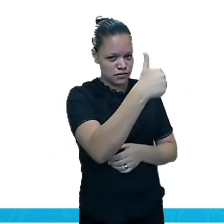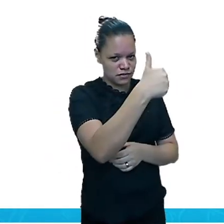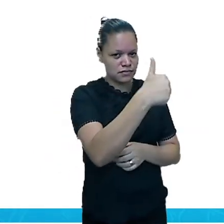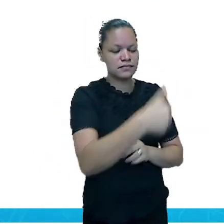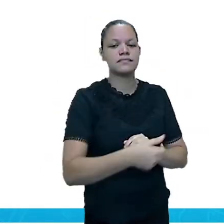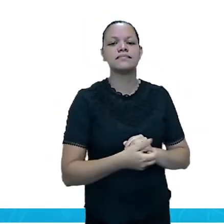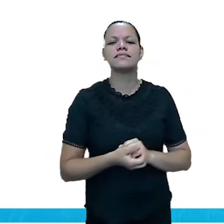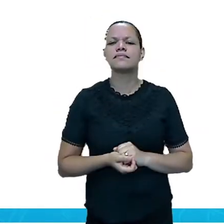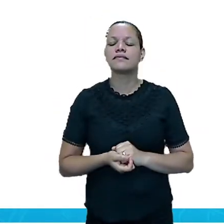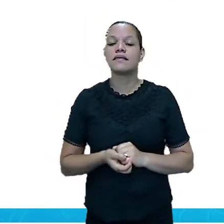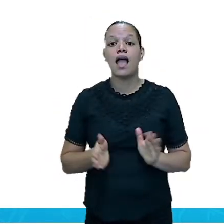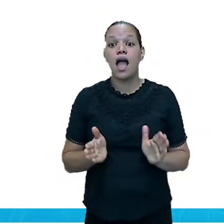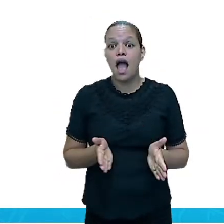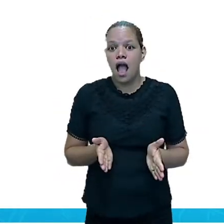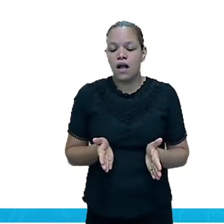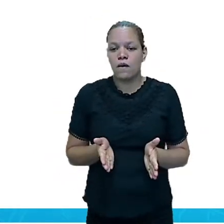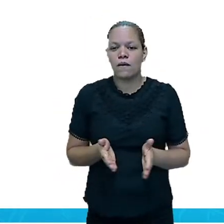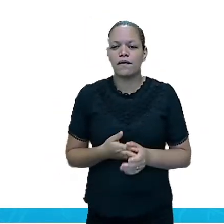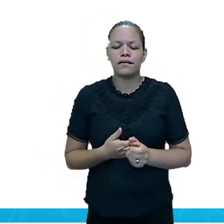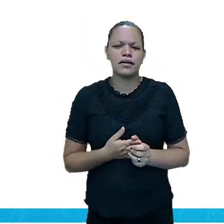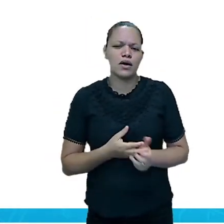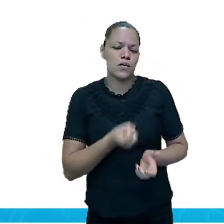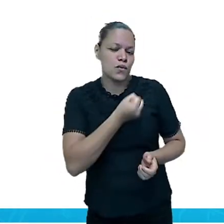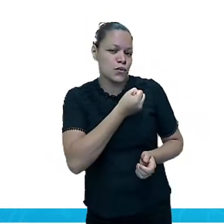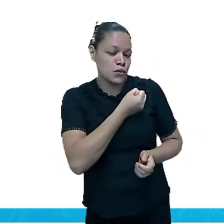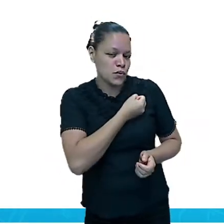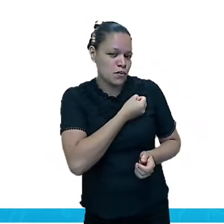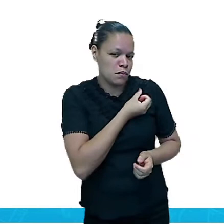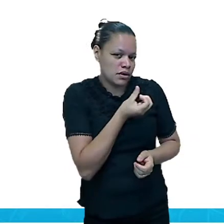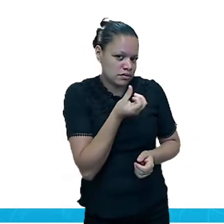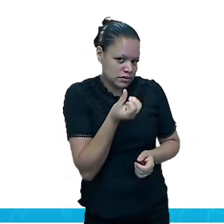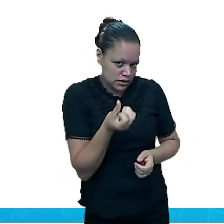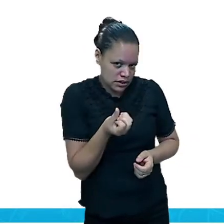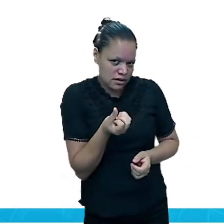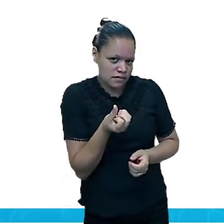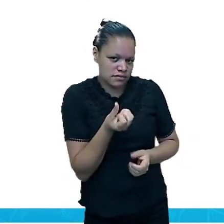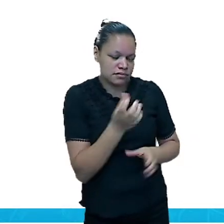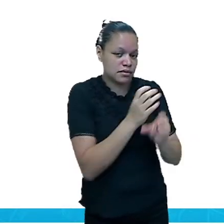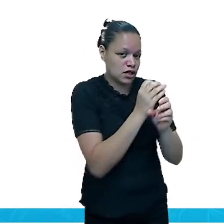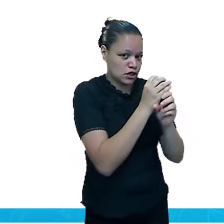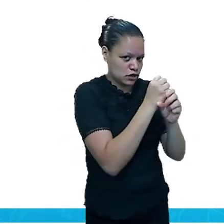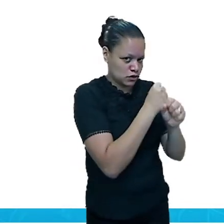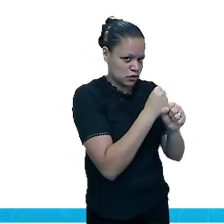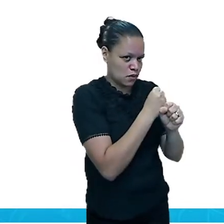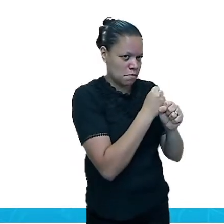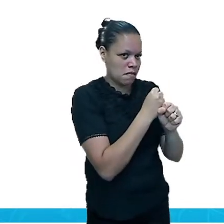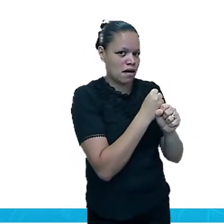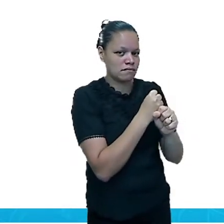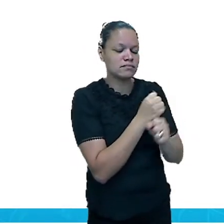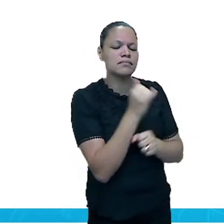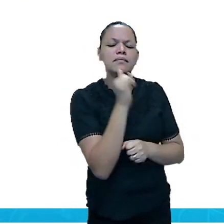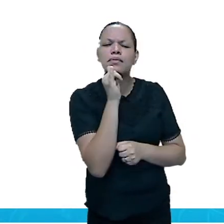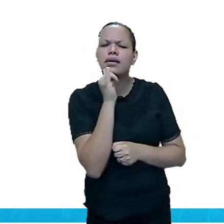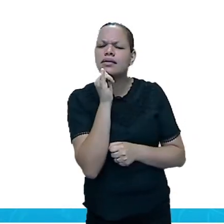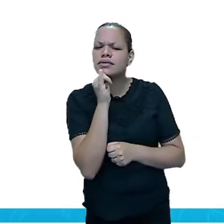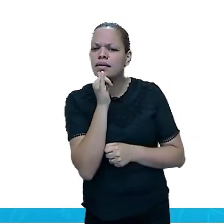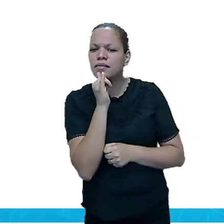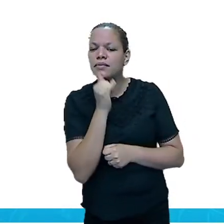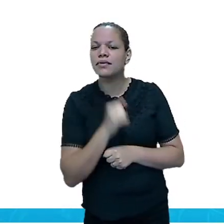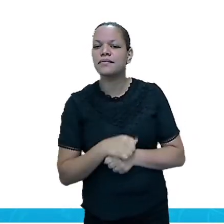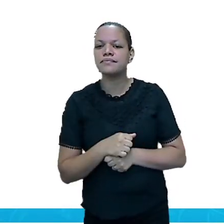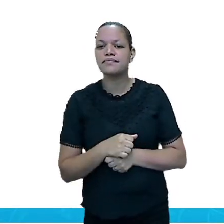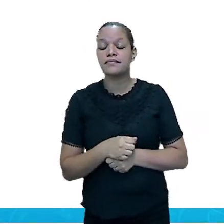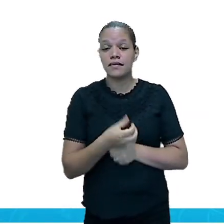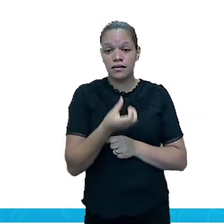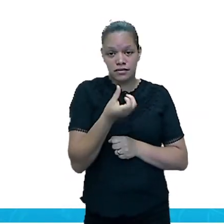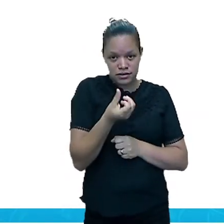é somar. Então, se eu tenho uma letra com maior valor que vem antes, é só somar. Então, o 6 seria o V